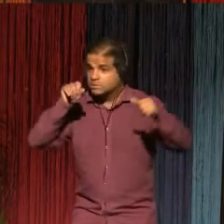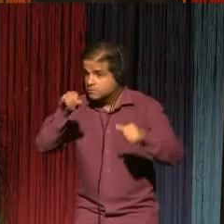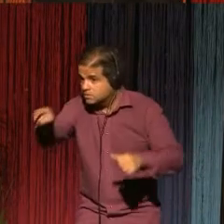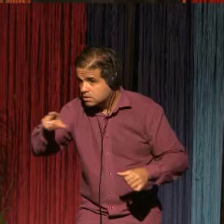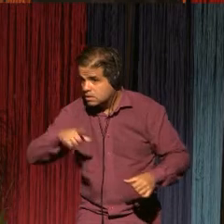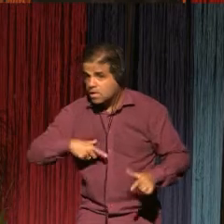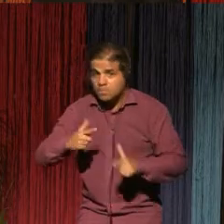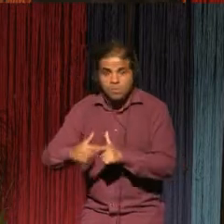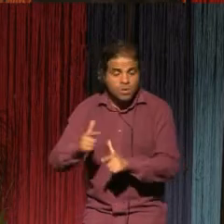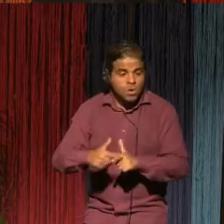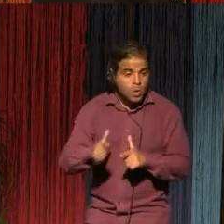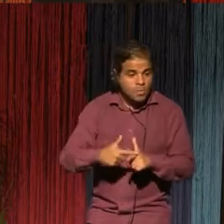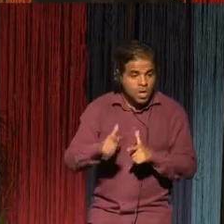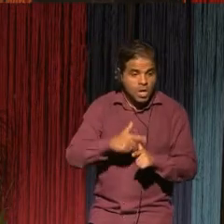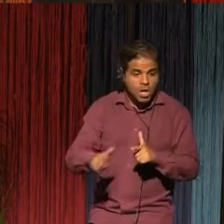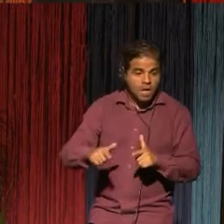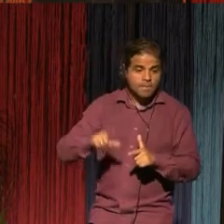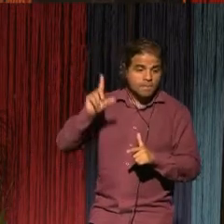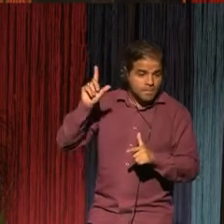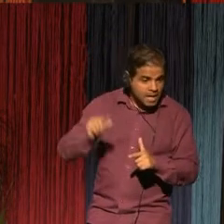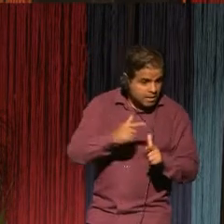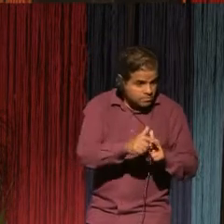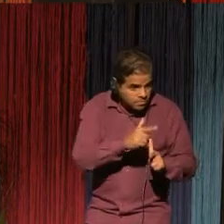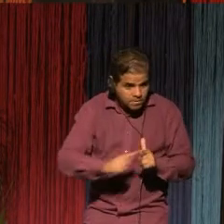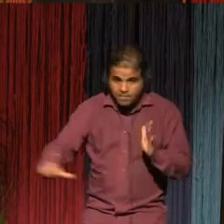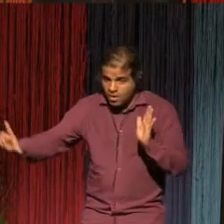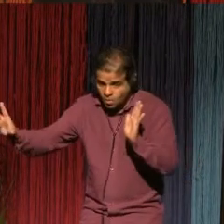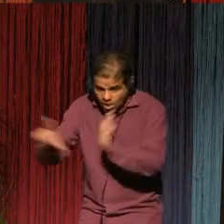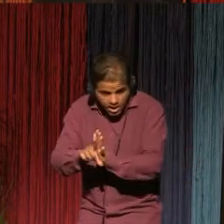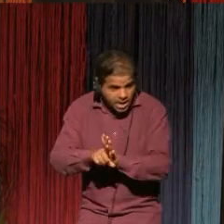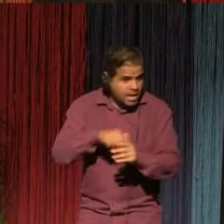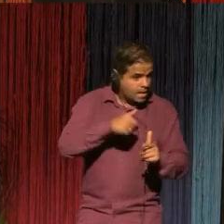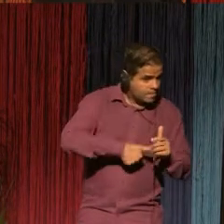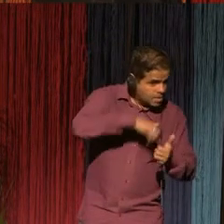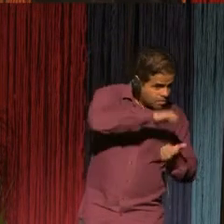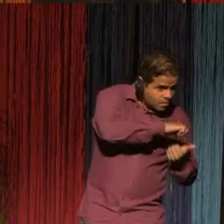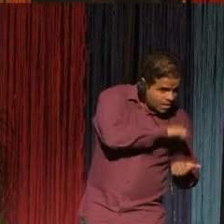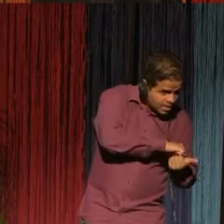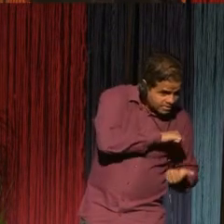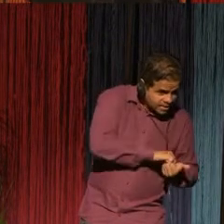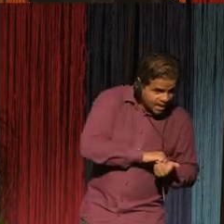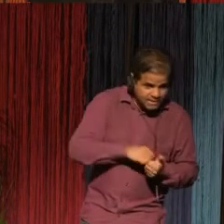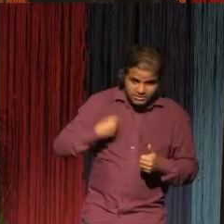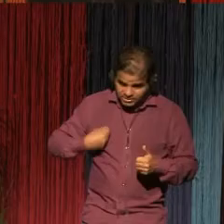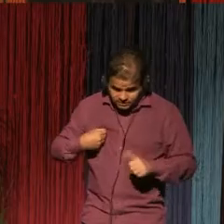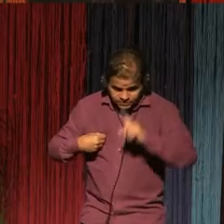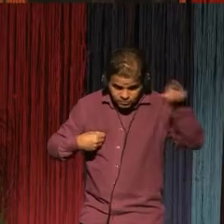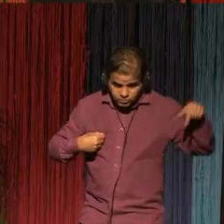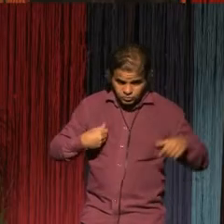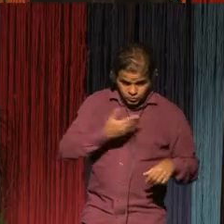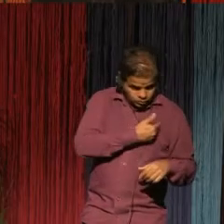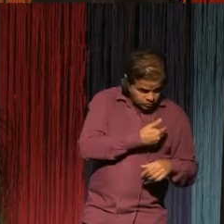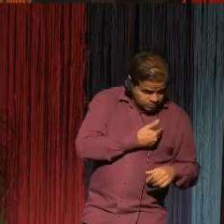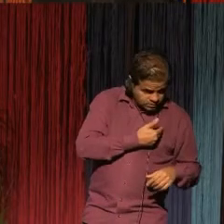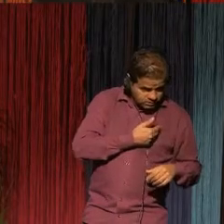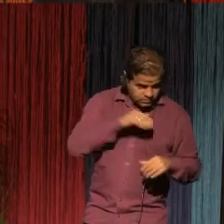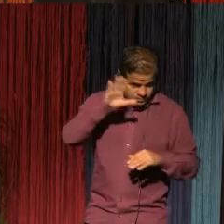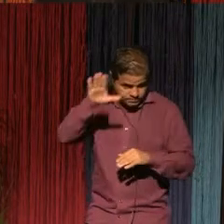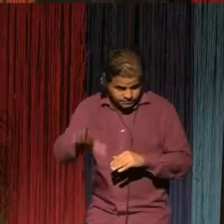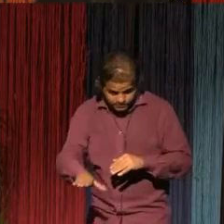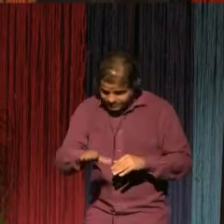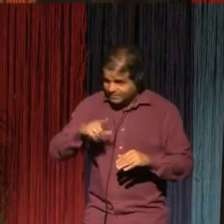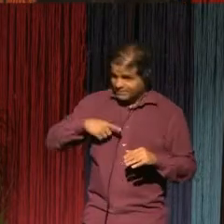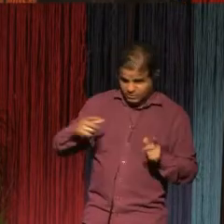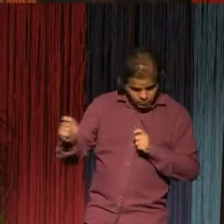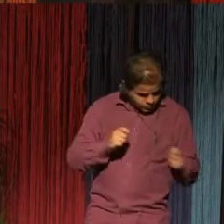tiver menos problemas com a lei e melhor qualidade de vida do que os colegas que, quando crianças,